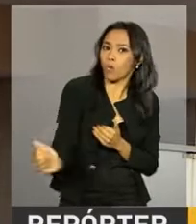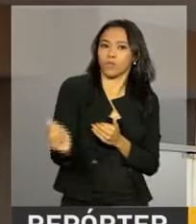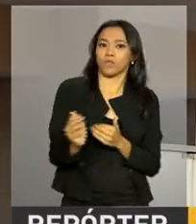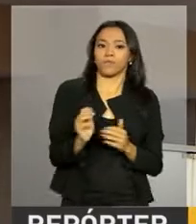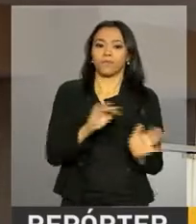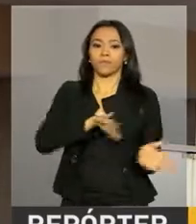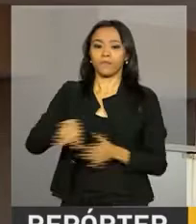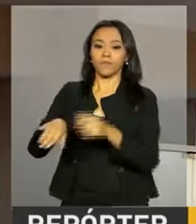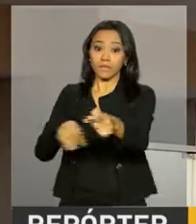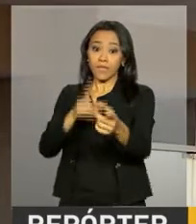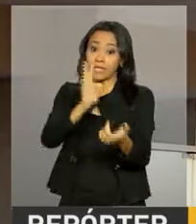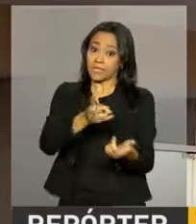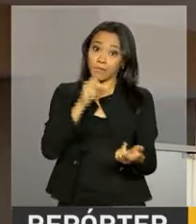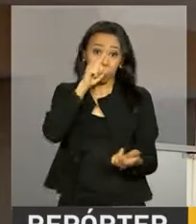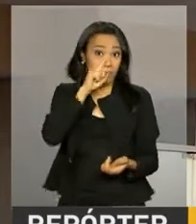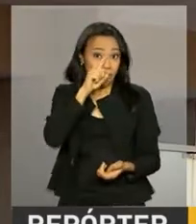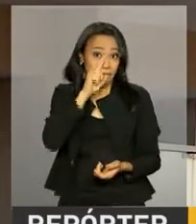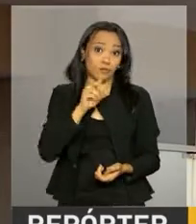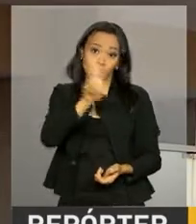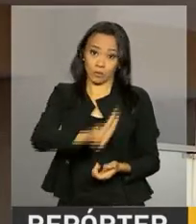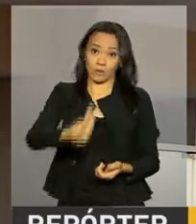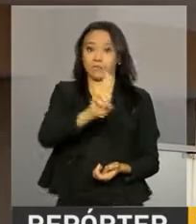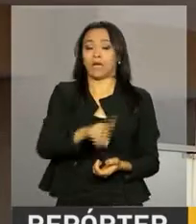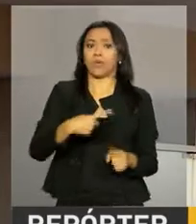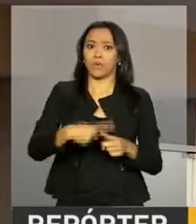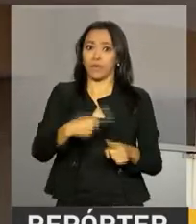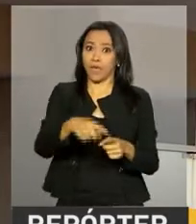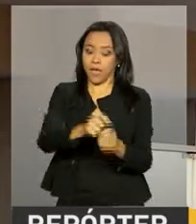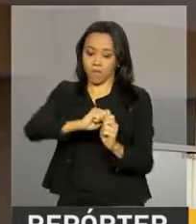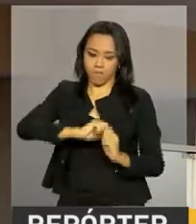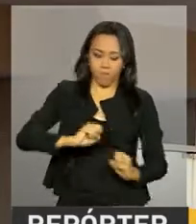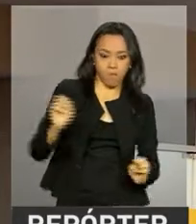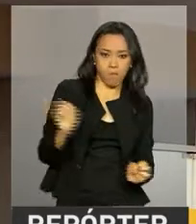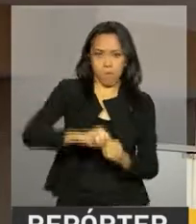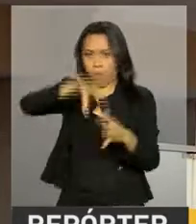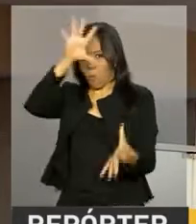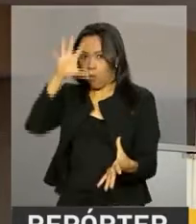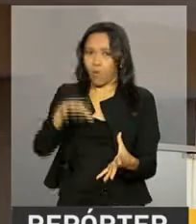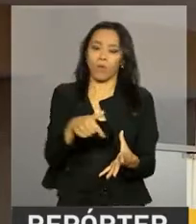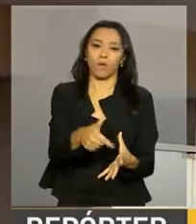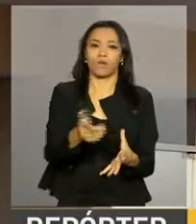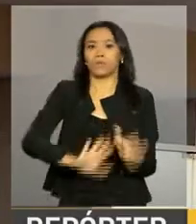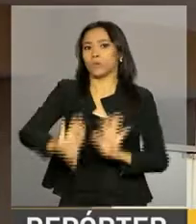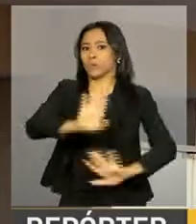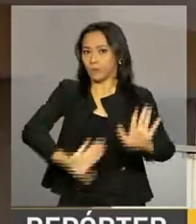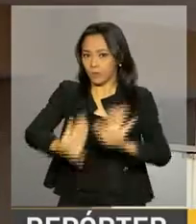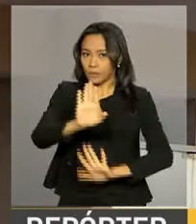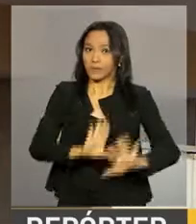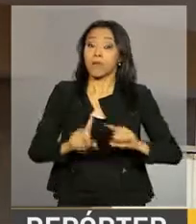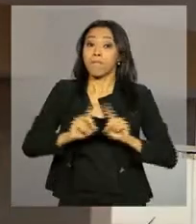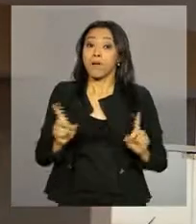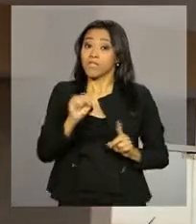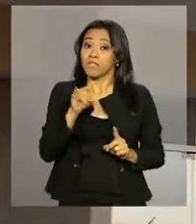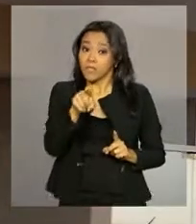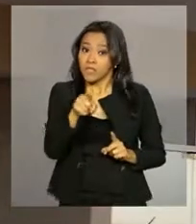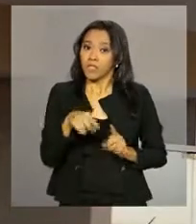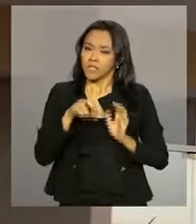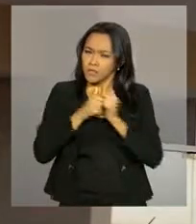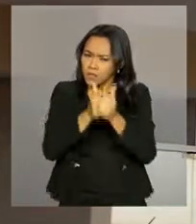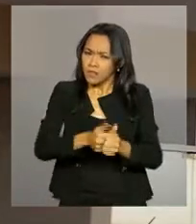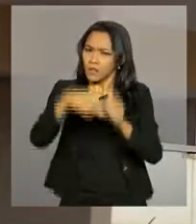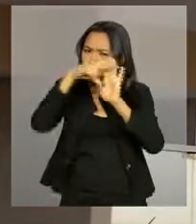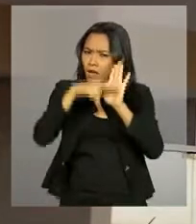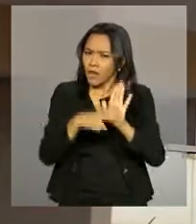você está sempre correndo um risco é porque ele tem material explosivo sempre tem pólvora alguma coisa desse tipo mas se você adotar medidas de segurança